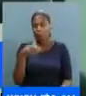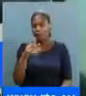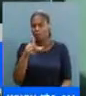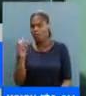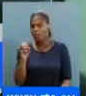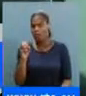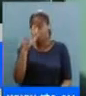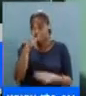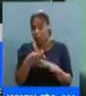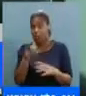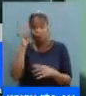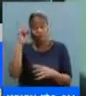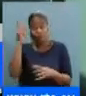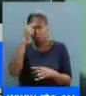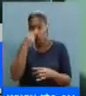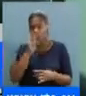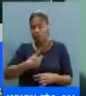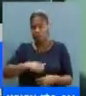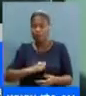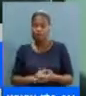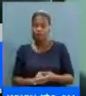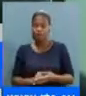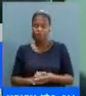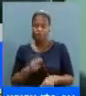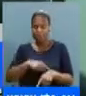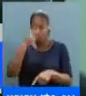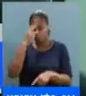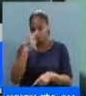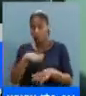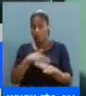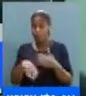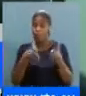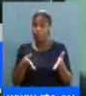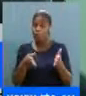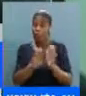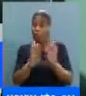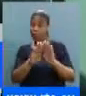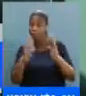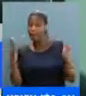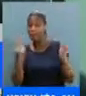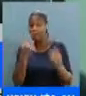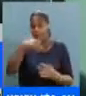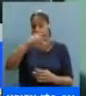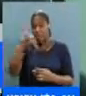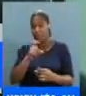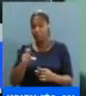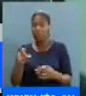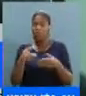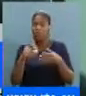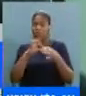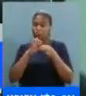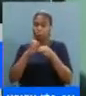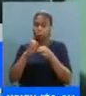história. Um momento em que se fez história e ajudou a abrir as portas para a paz e a